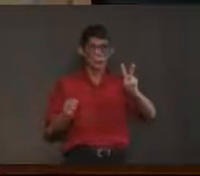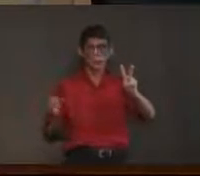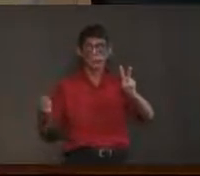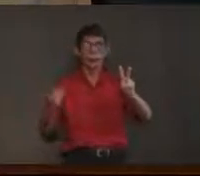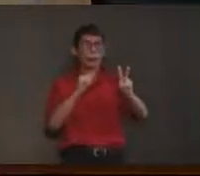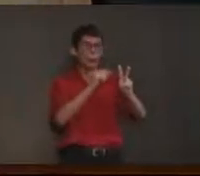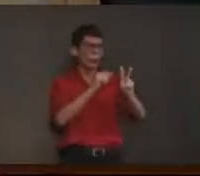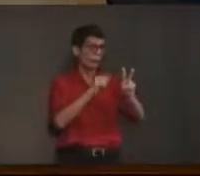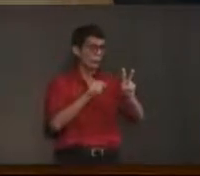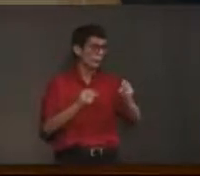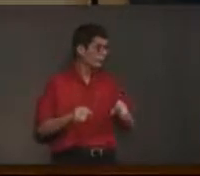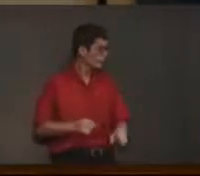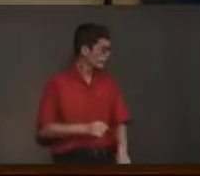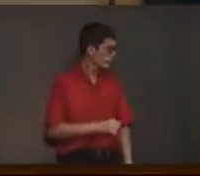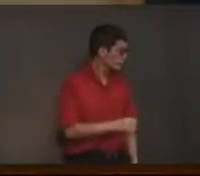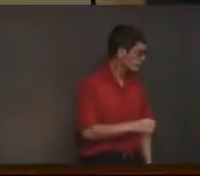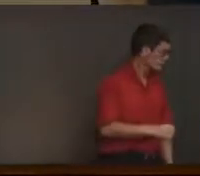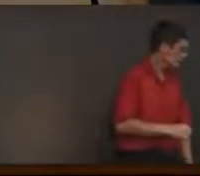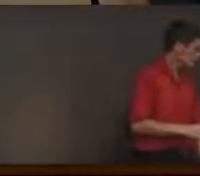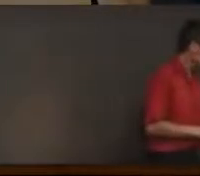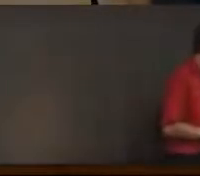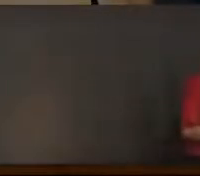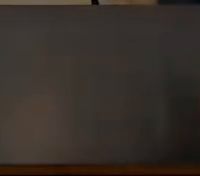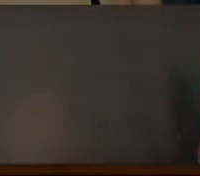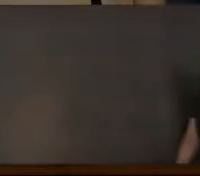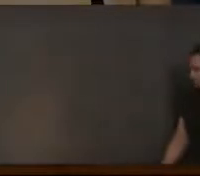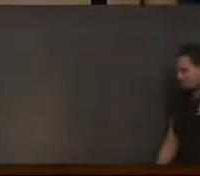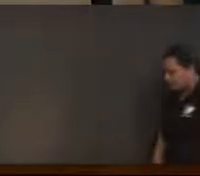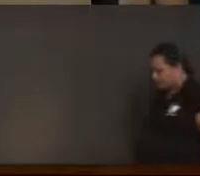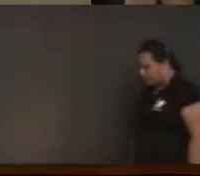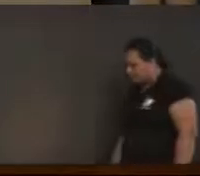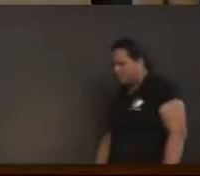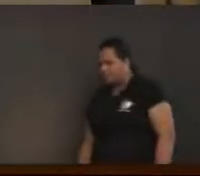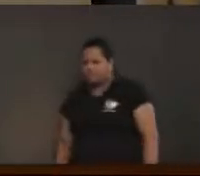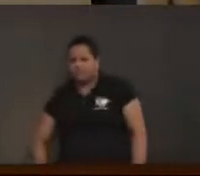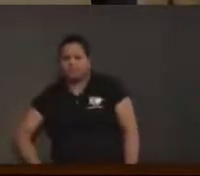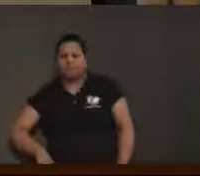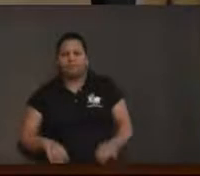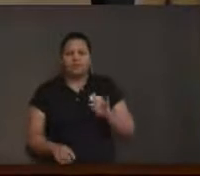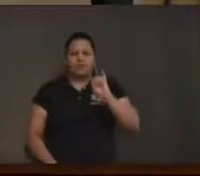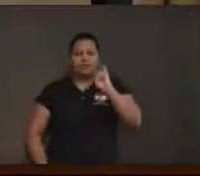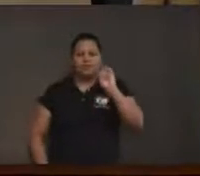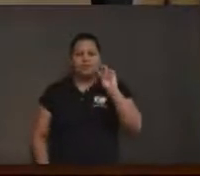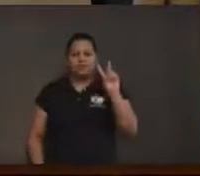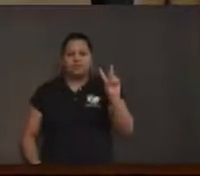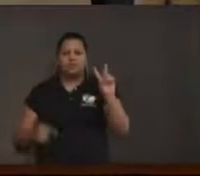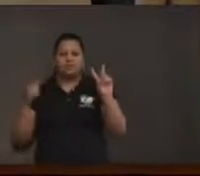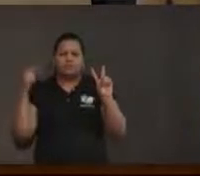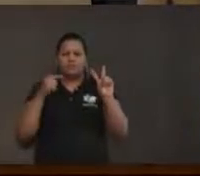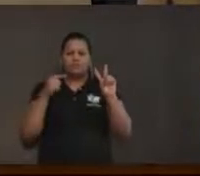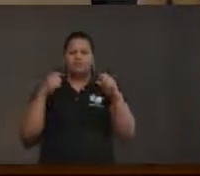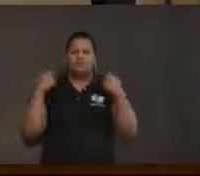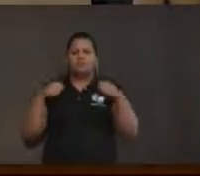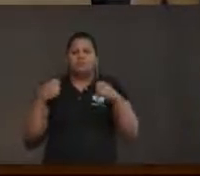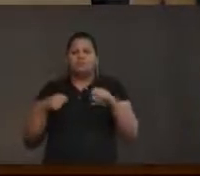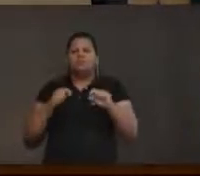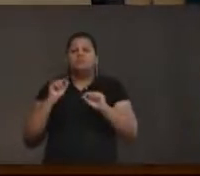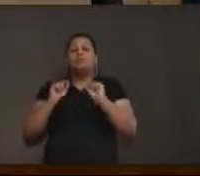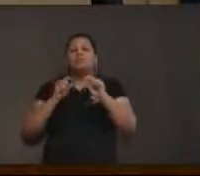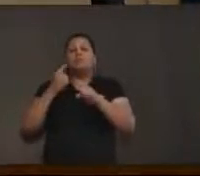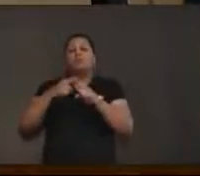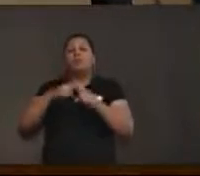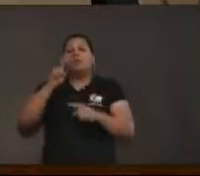precisa que as integral de um número real seja um número porque senão você vai tá trabalhando com coisa que dá mais infinito como é que você trata isso